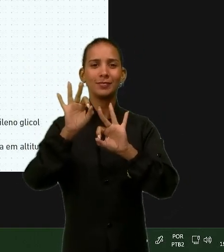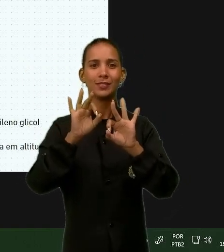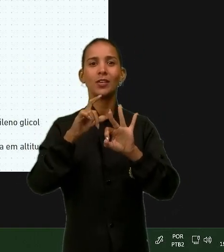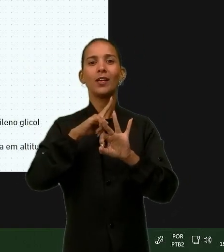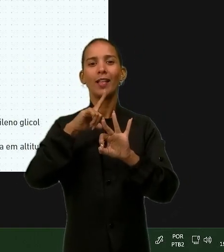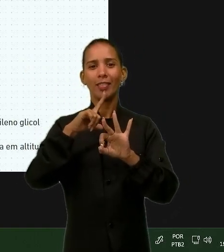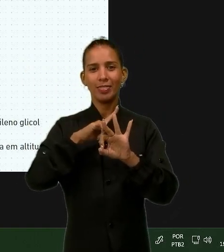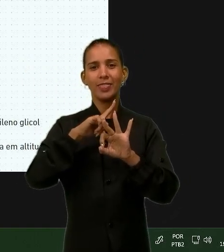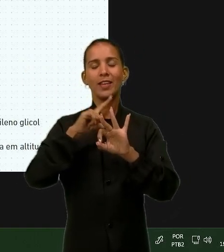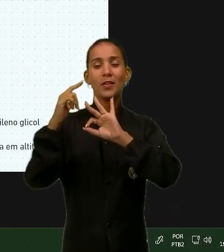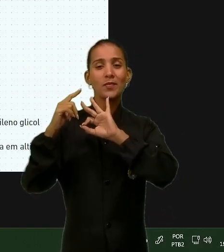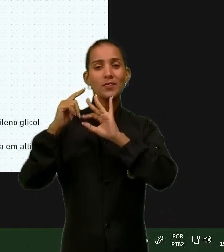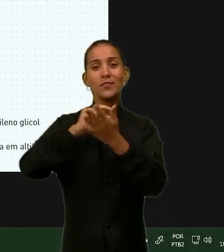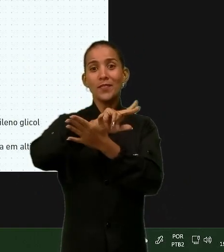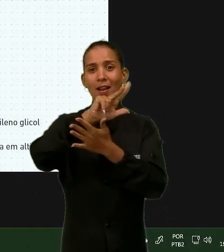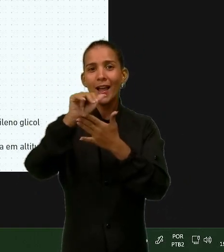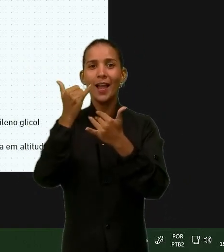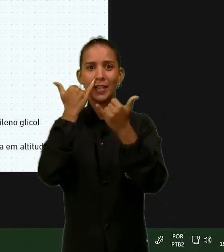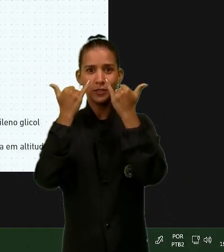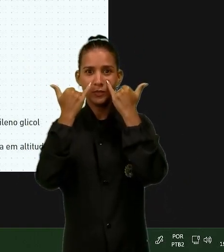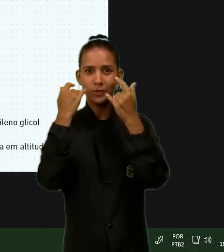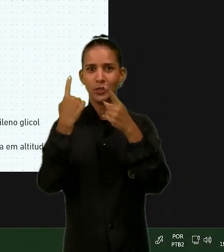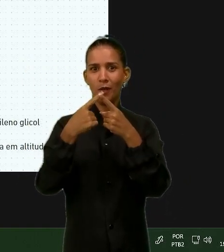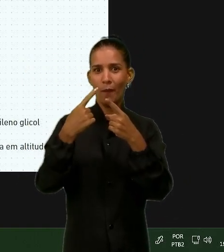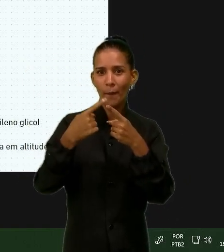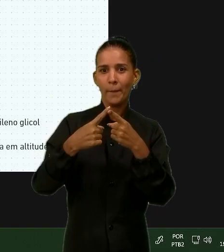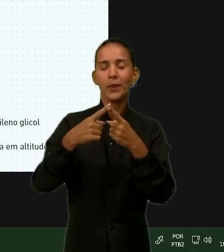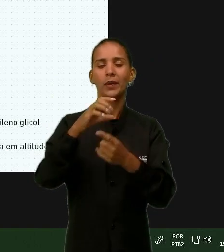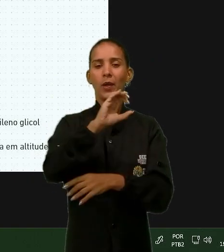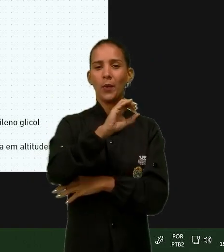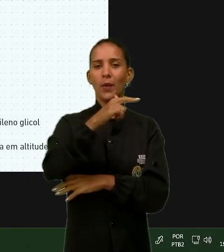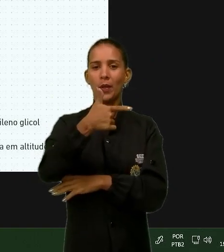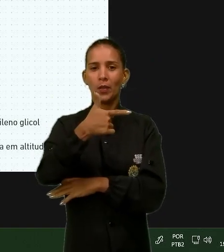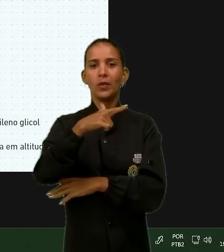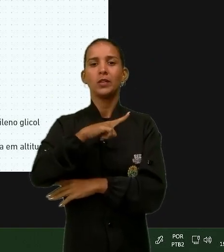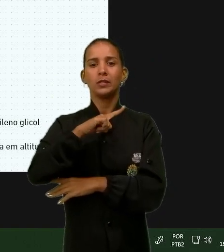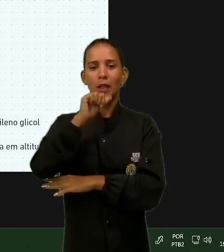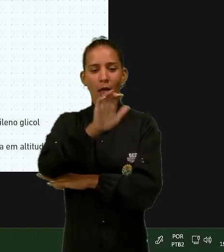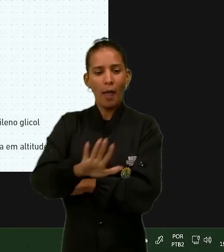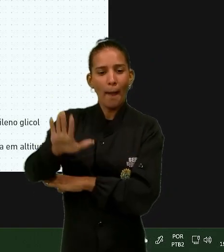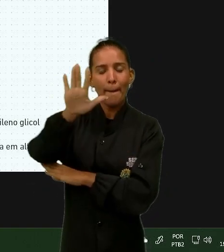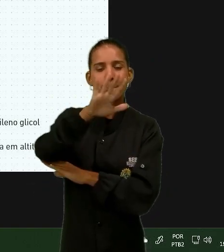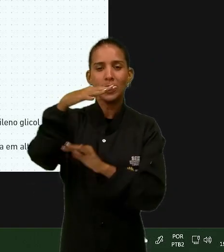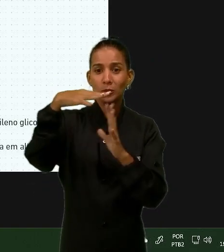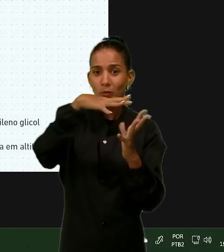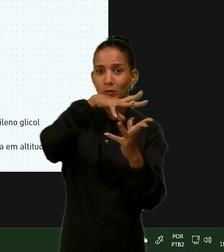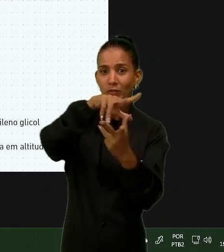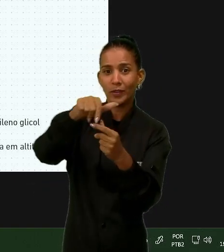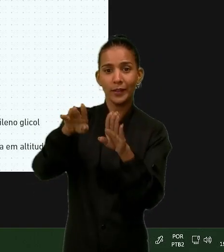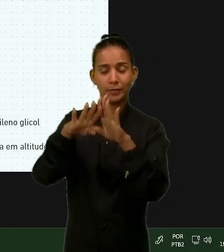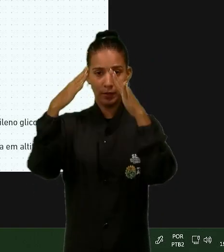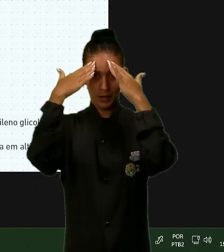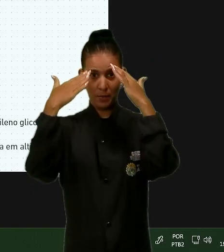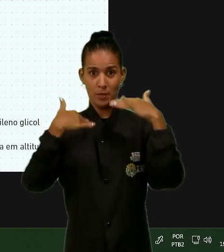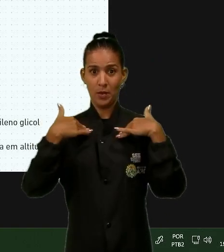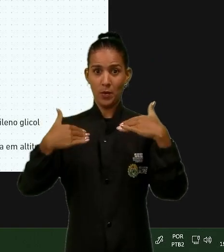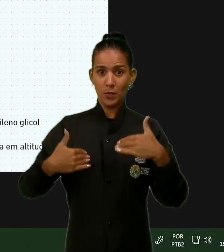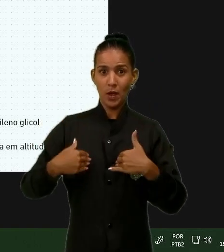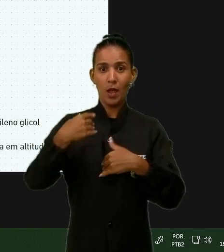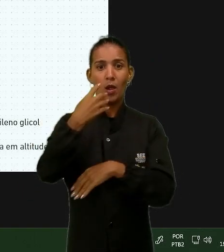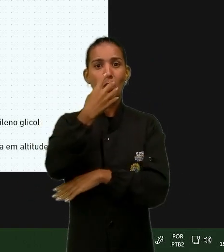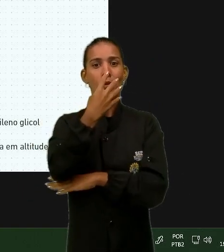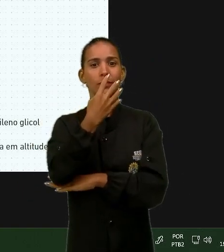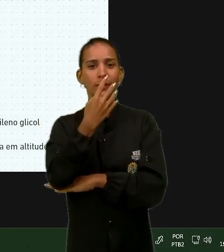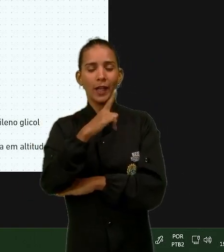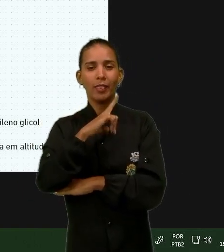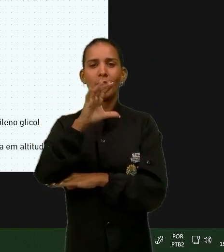compõe 1% ali da massa do universo, 61% ali da massa do corpo humano, 46% ali